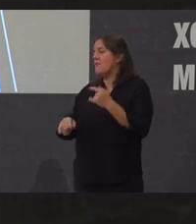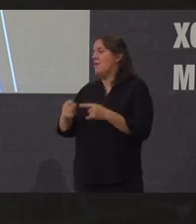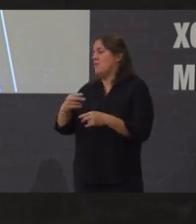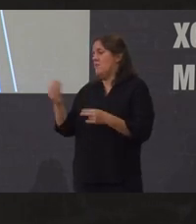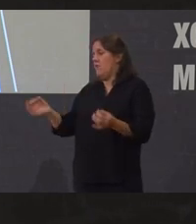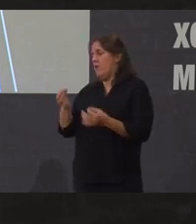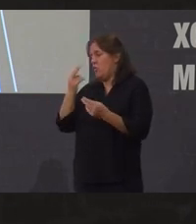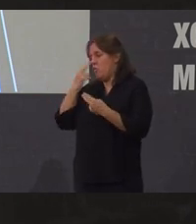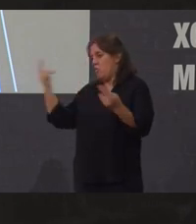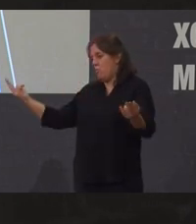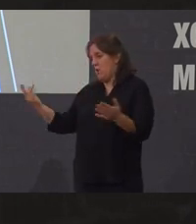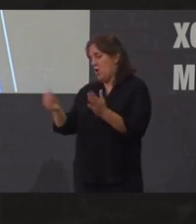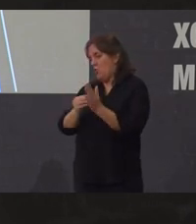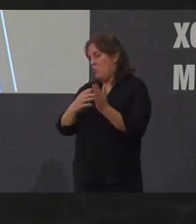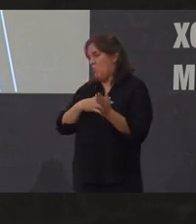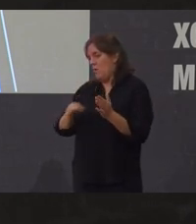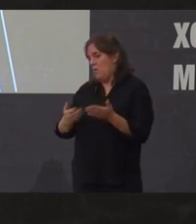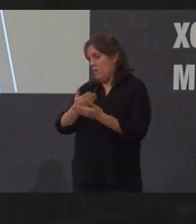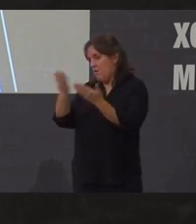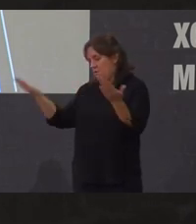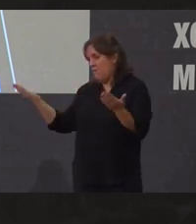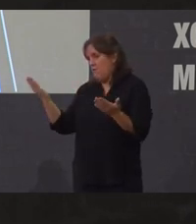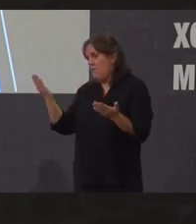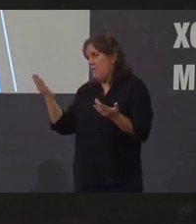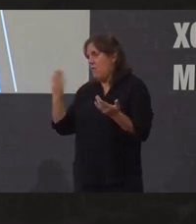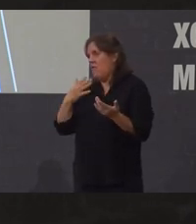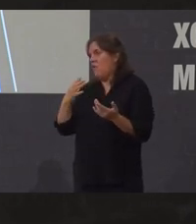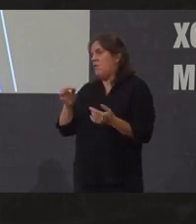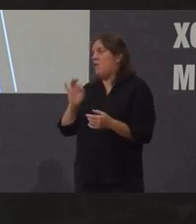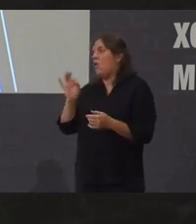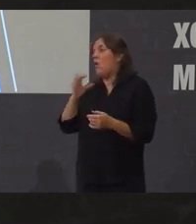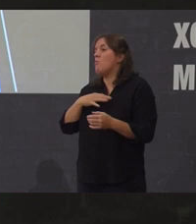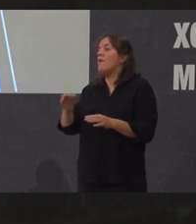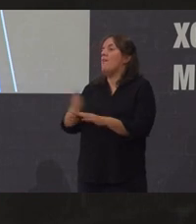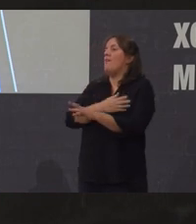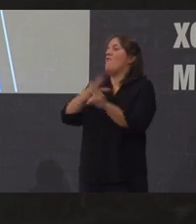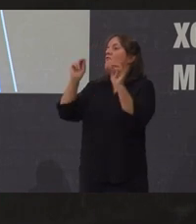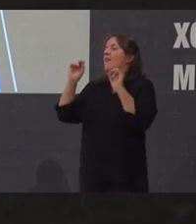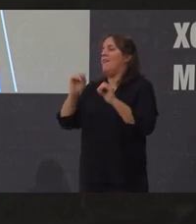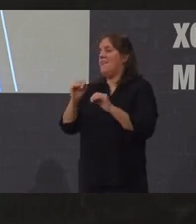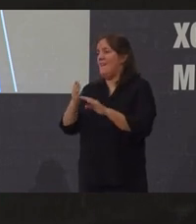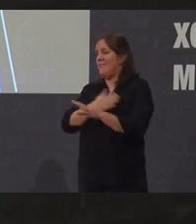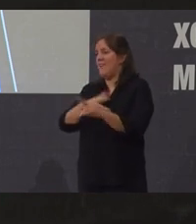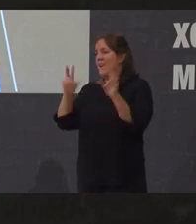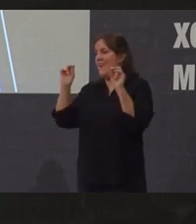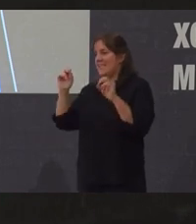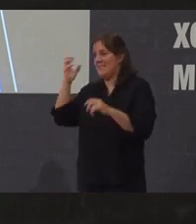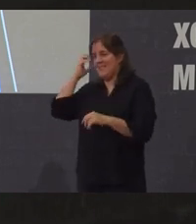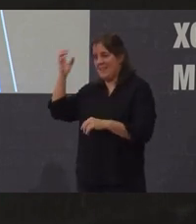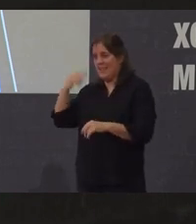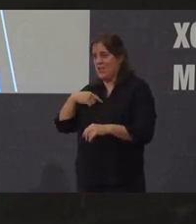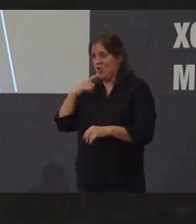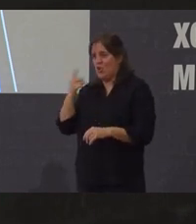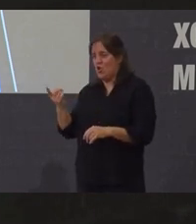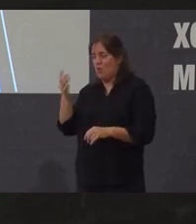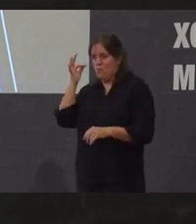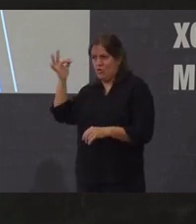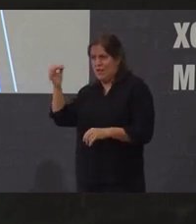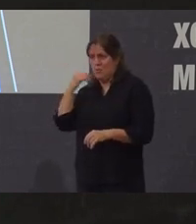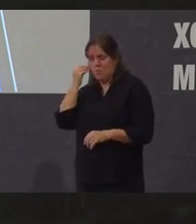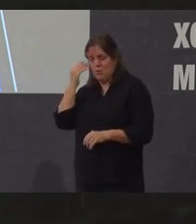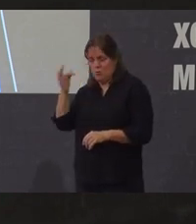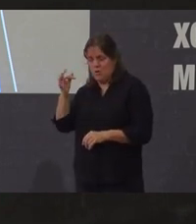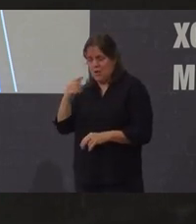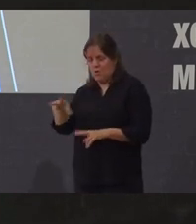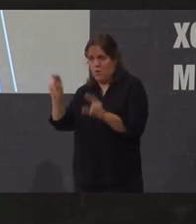saindo cousas. Ao mellor non, porque se acaba a monarquía antes. Eu son moi optimista deso. Neso son moi